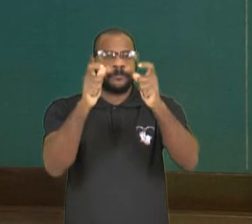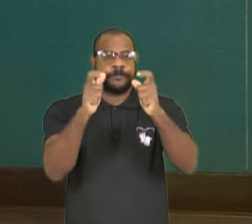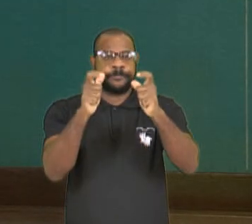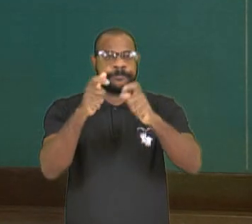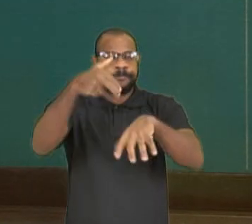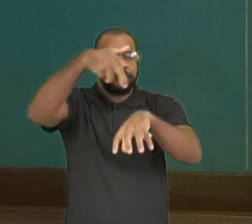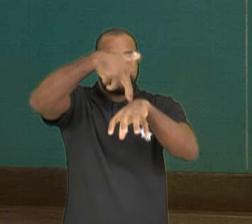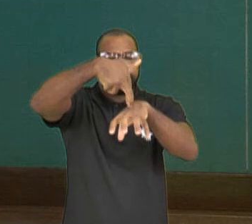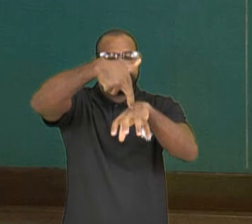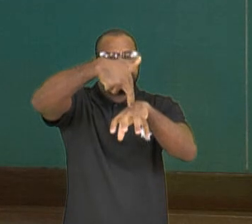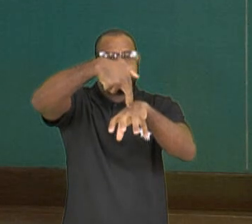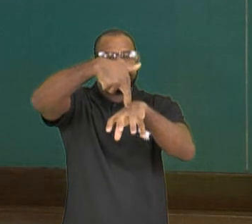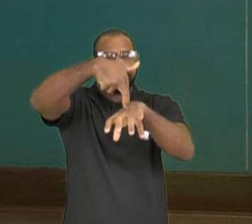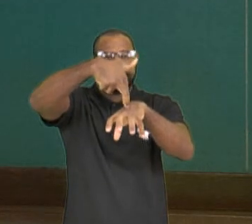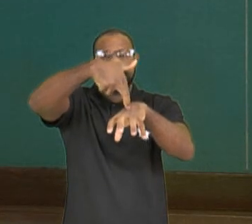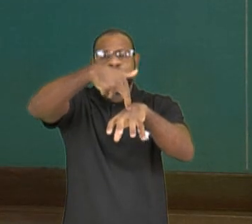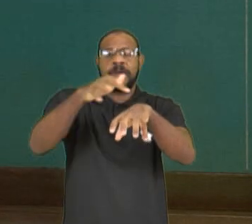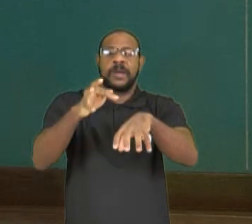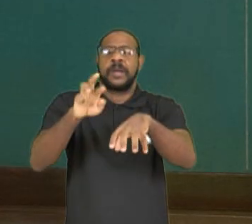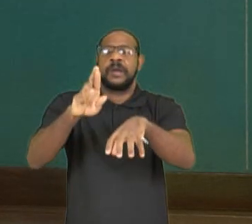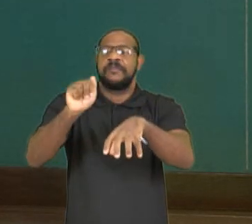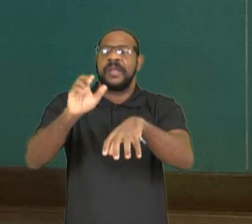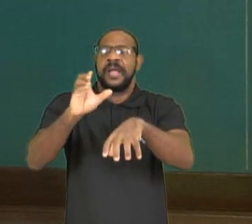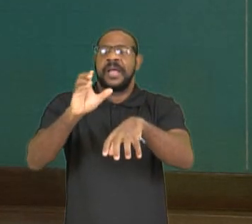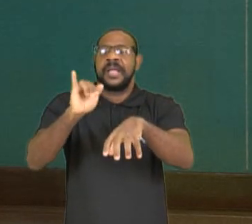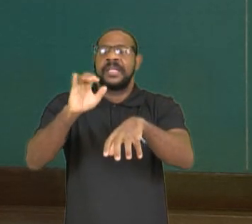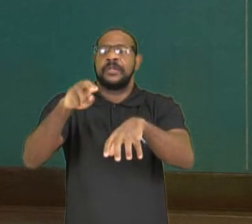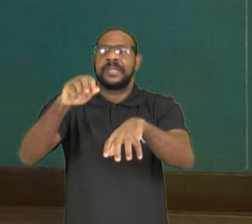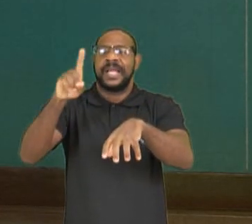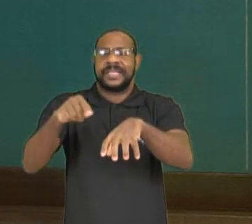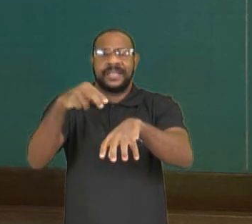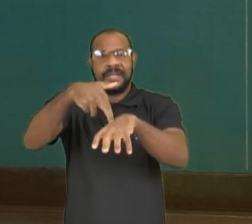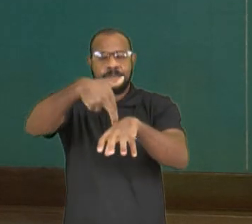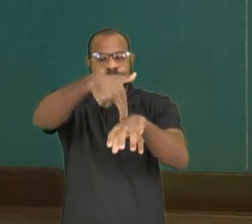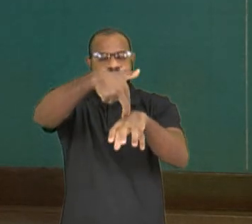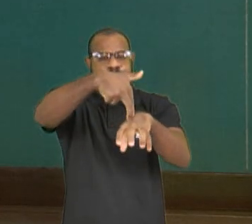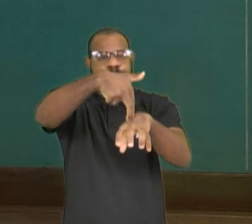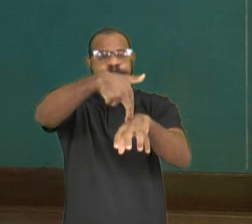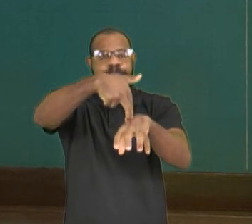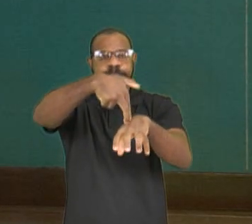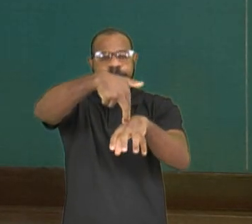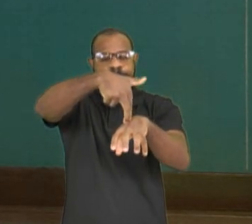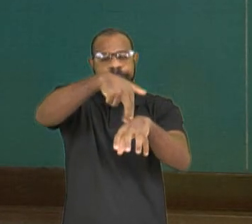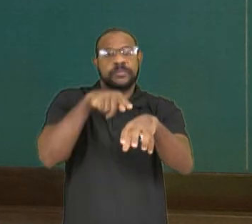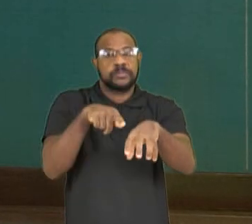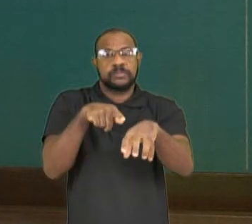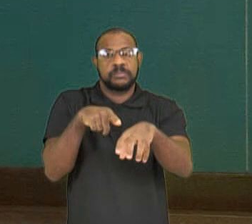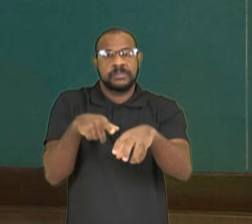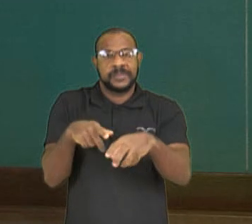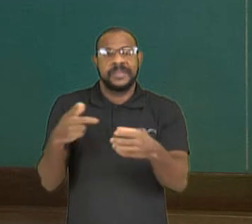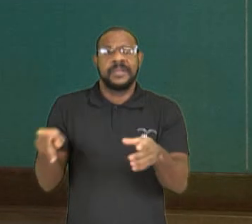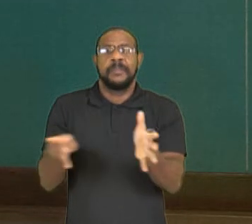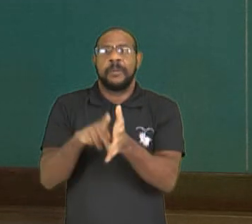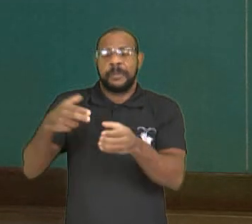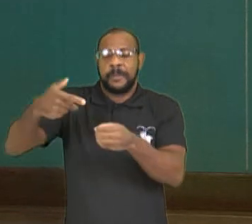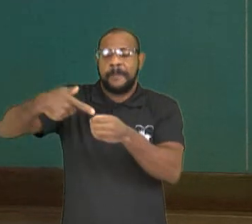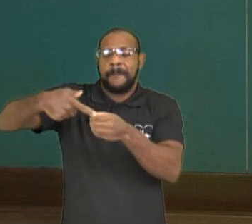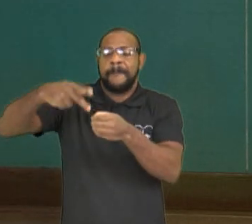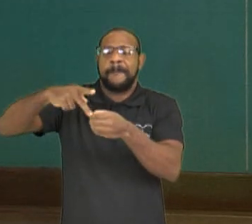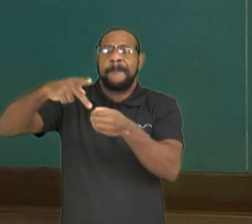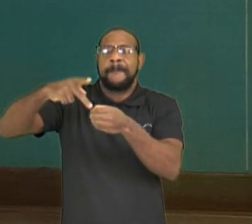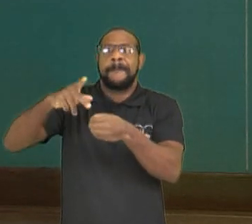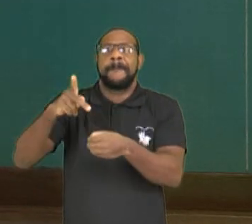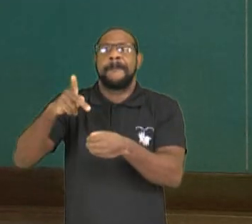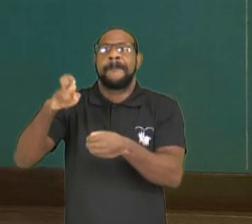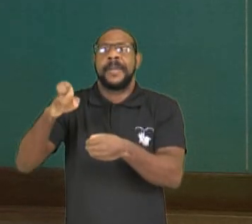exemplo de uma destilação fracionada, né? Que a gente tem aqui, por exemplo, a torre de destilação, né? De petróleo. A